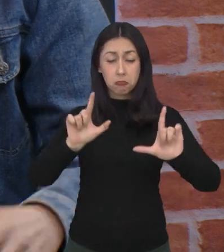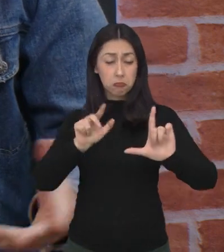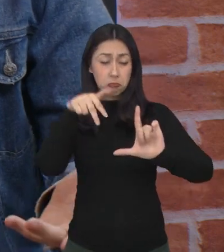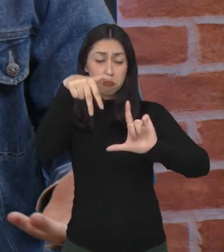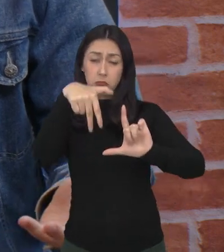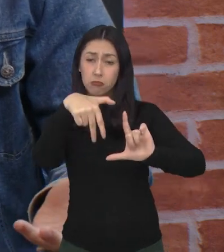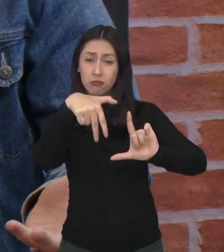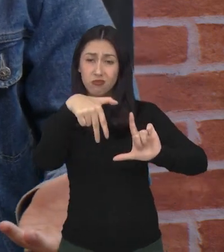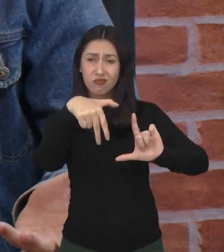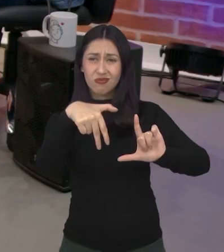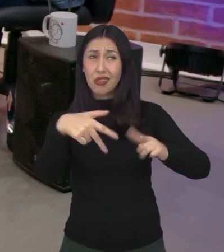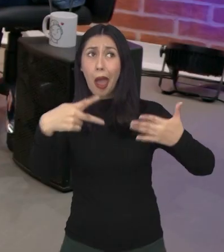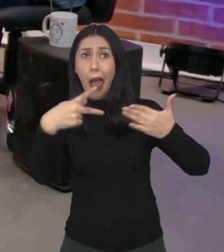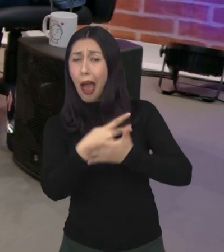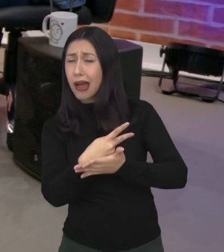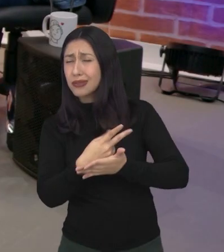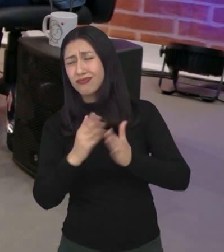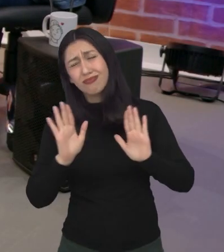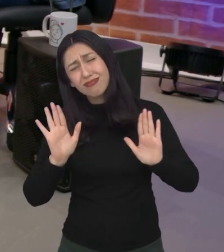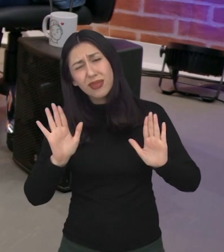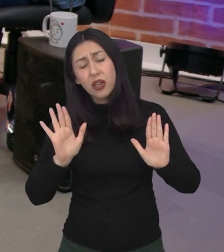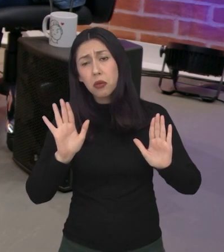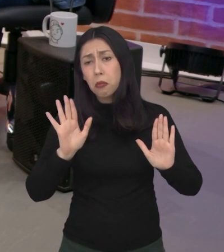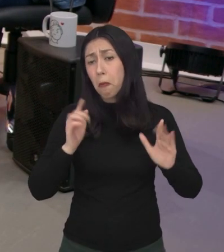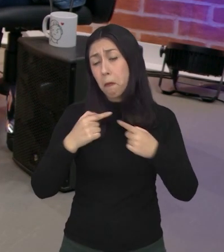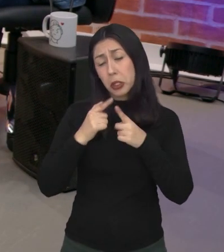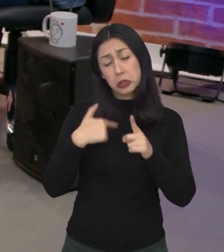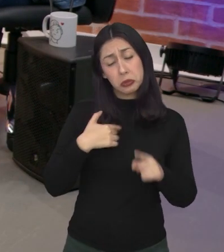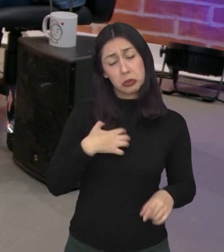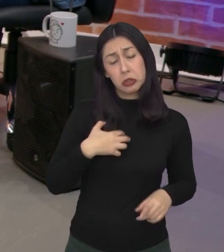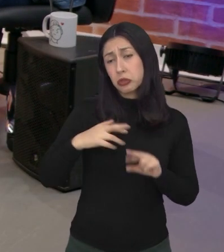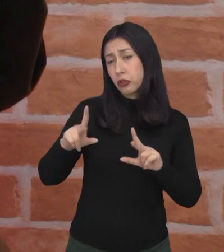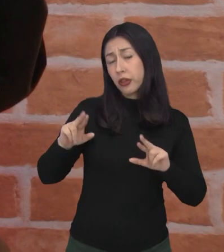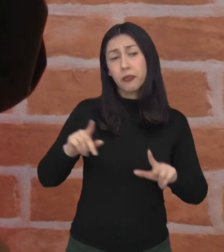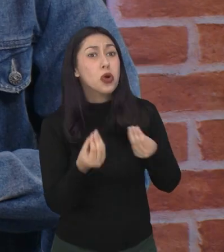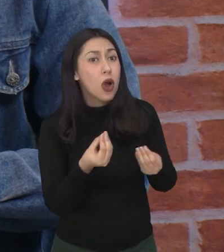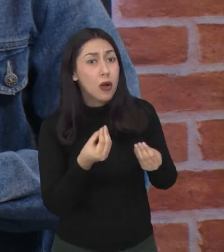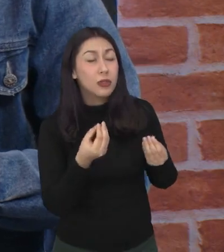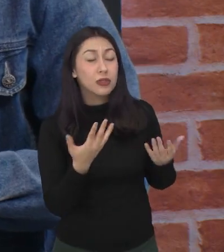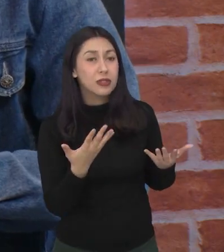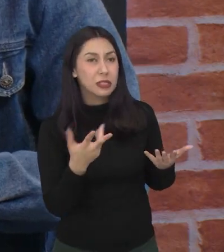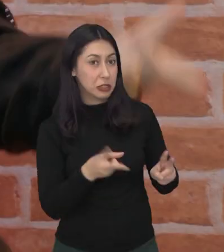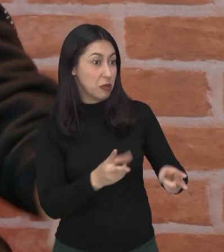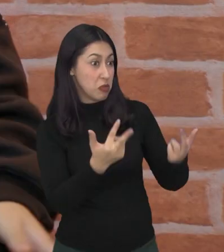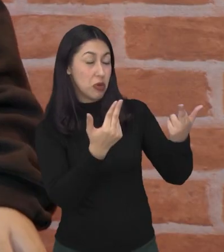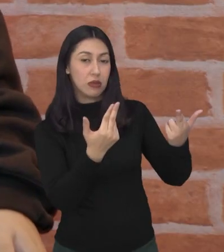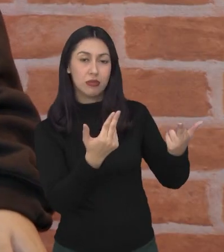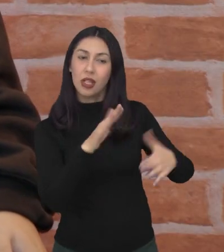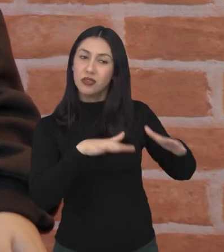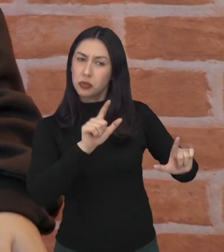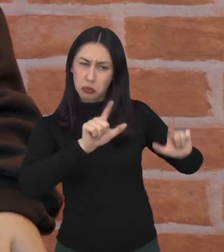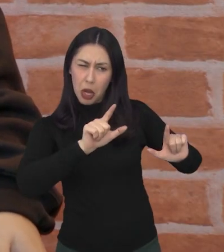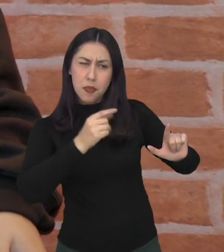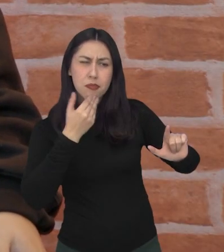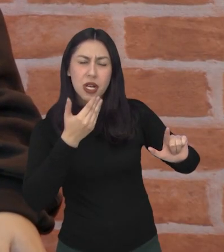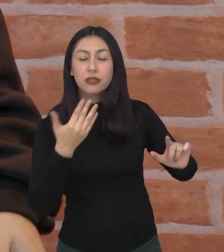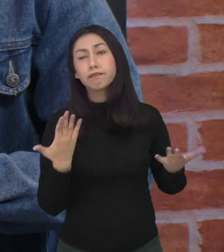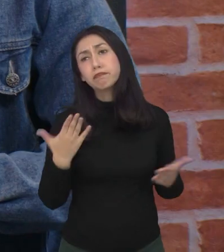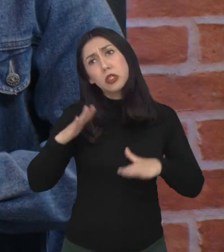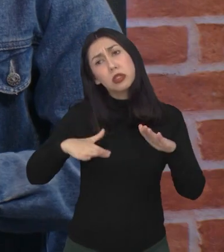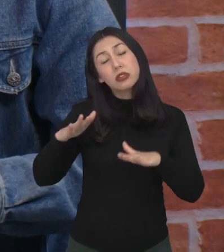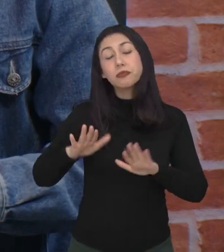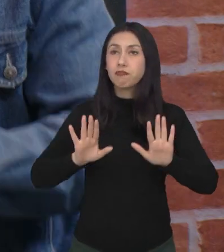sempre tem aspectos para melhorar em qualquer coisa. Precisa realçar os defeitos, né? Mas acho que assim, a partir do momento que você tá ali como jurado de um festival, o seu trabalho, você está sendo